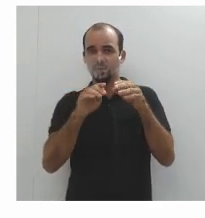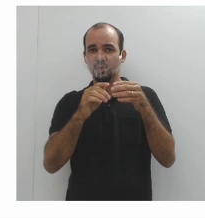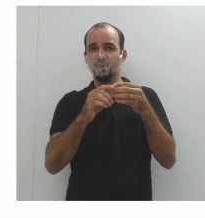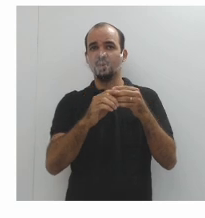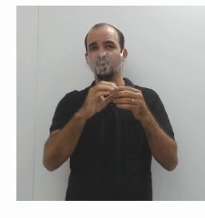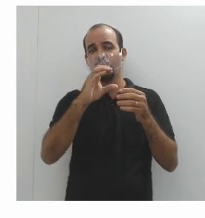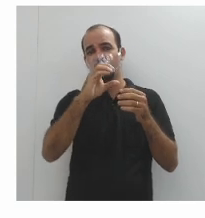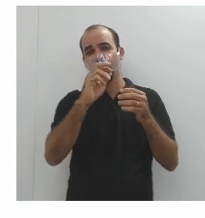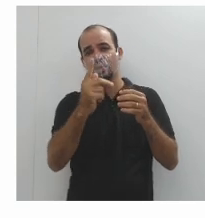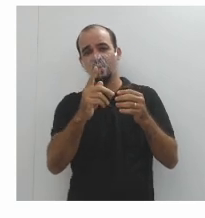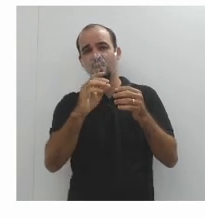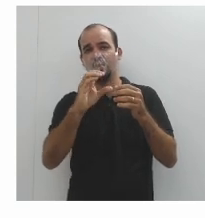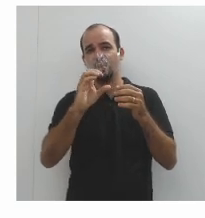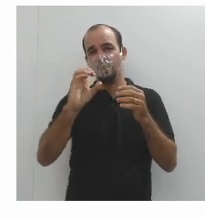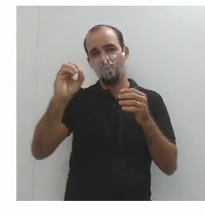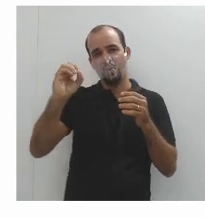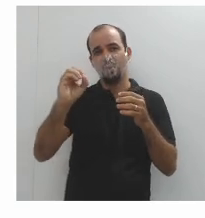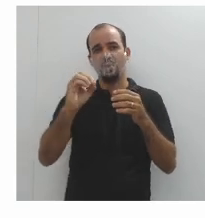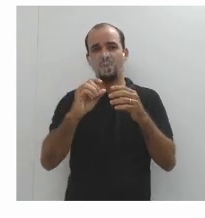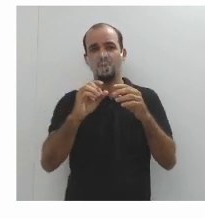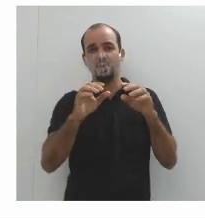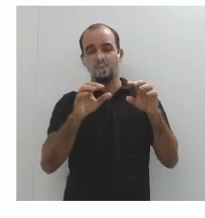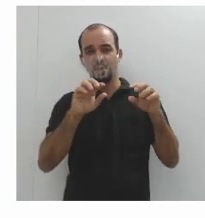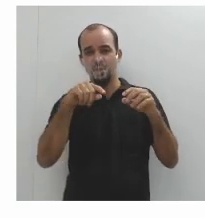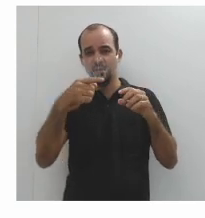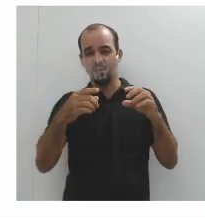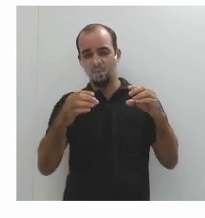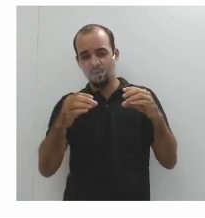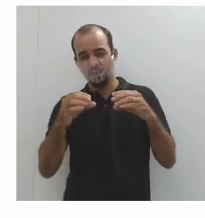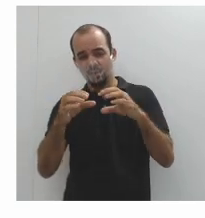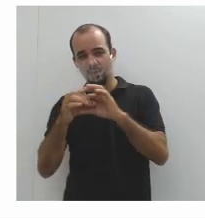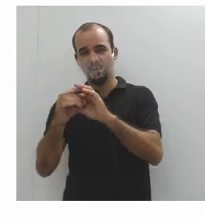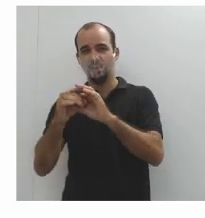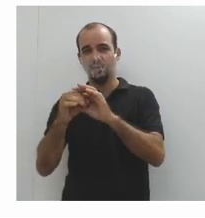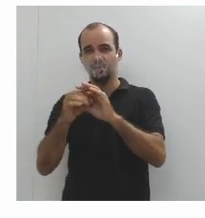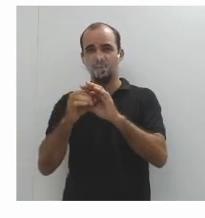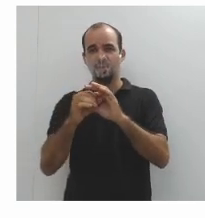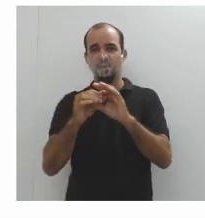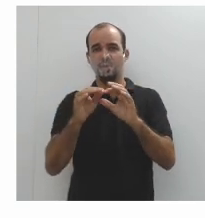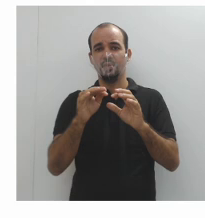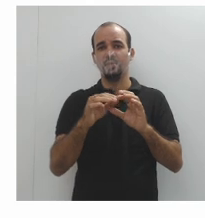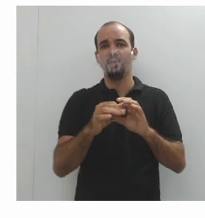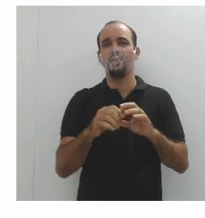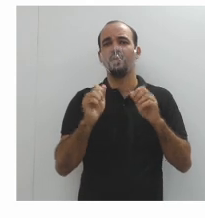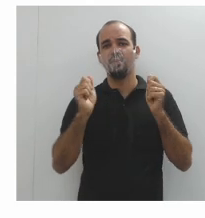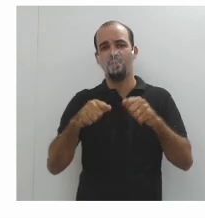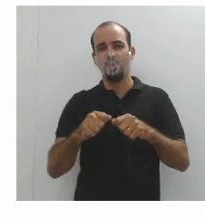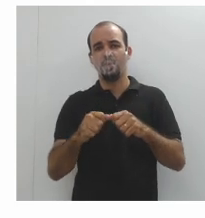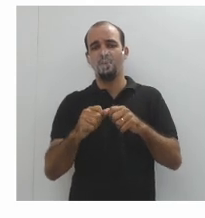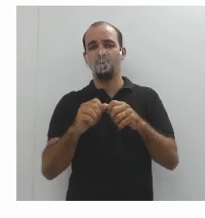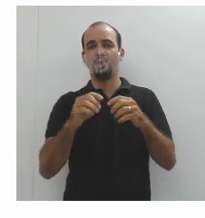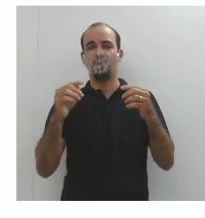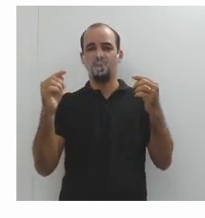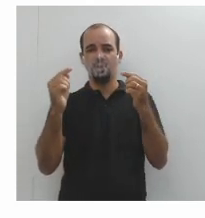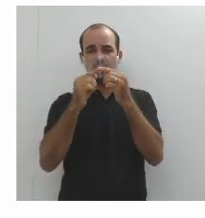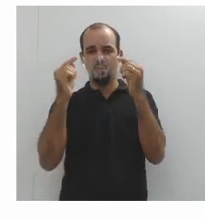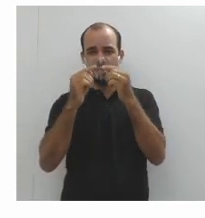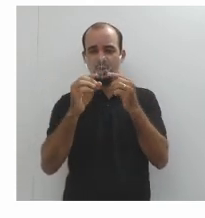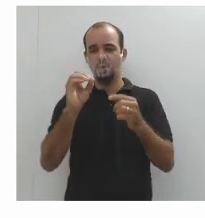tenho ela fechada. Isso pode acontecer com as oses,